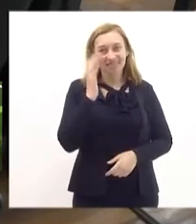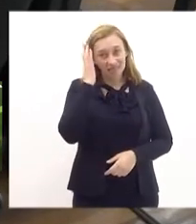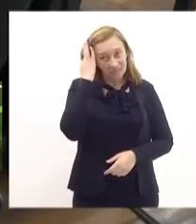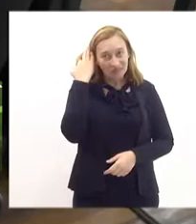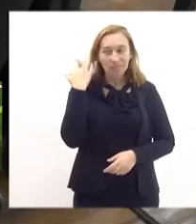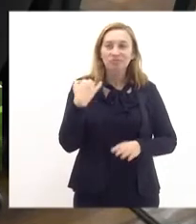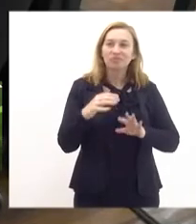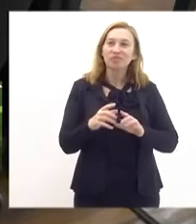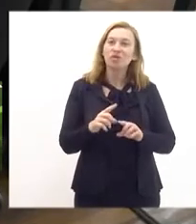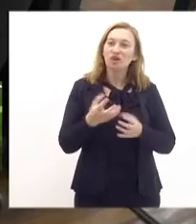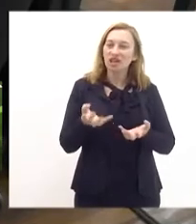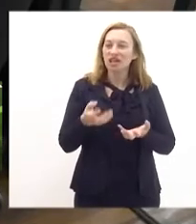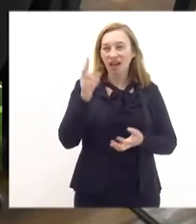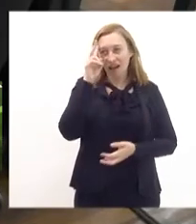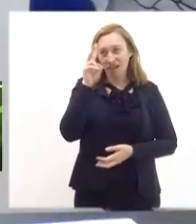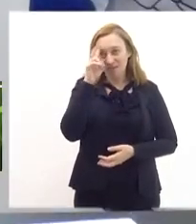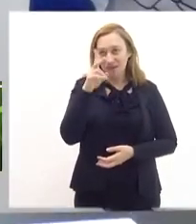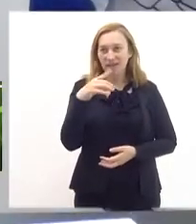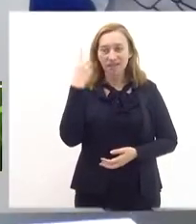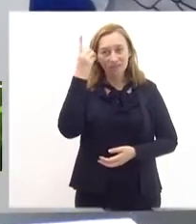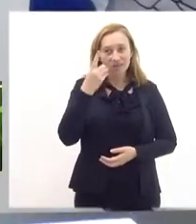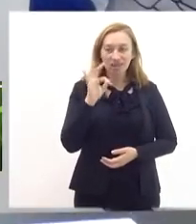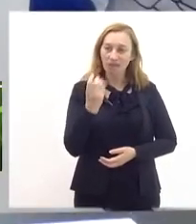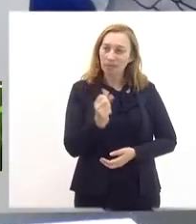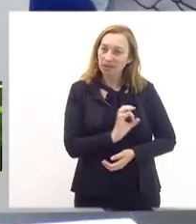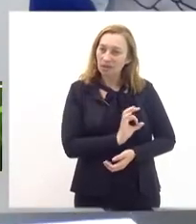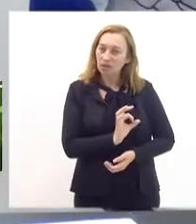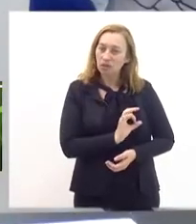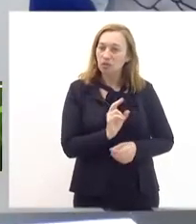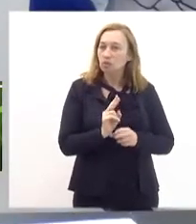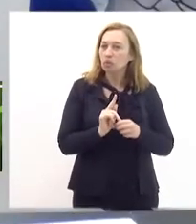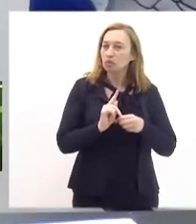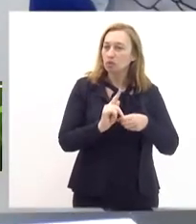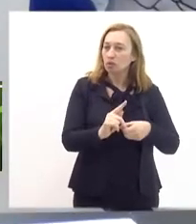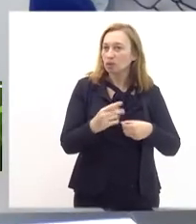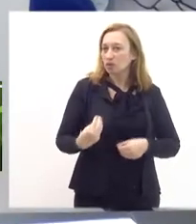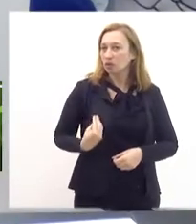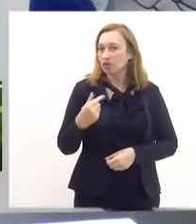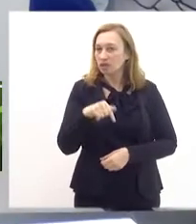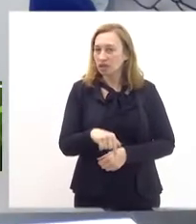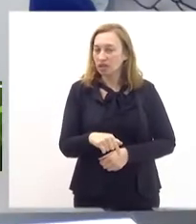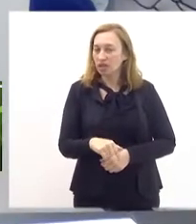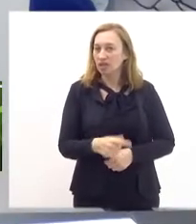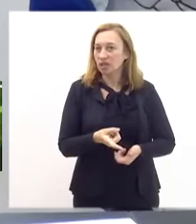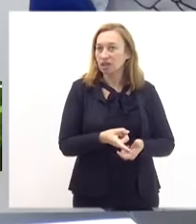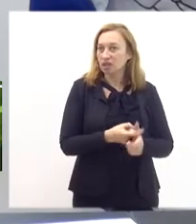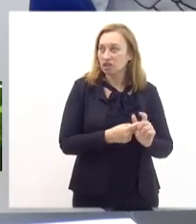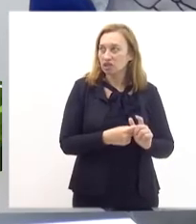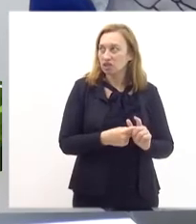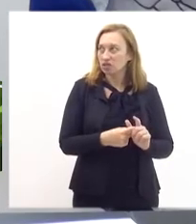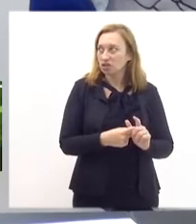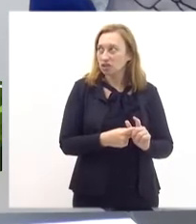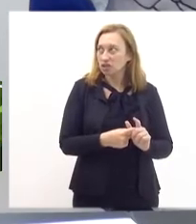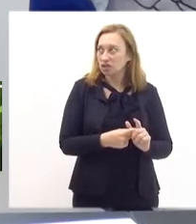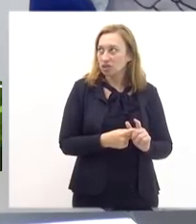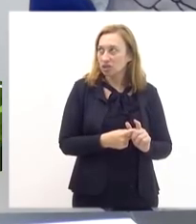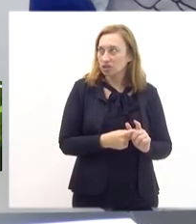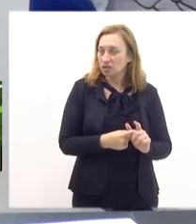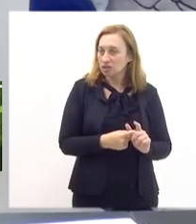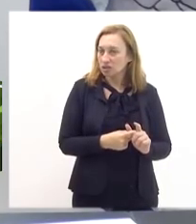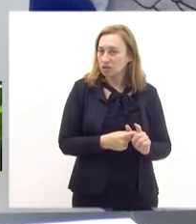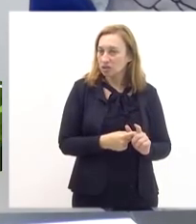Mas eu só queria lembrar, deputada Marta Rocha, que o procurador que esteve aqui na dívida, na questão da